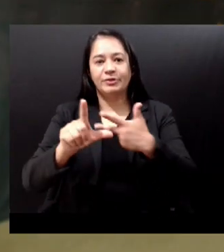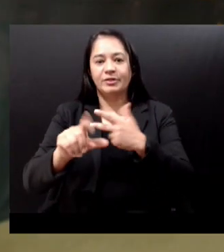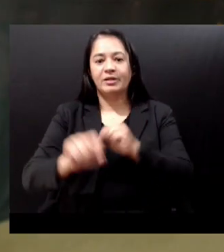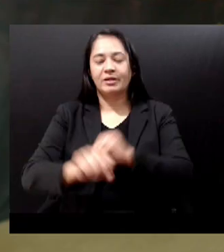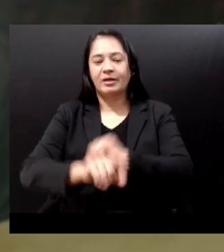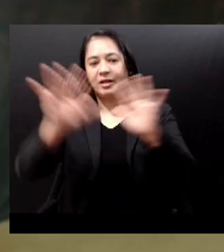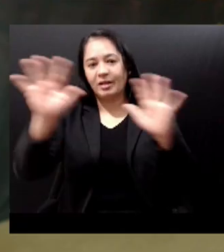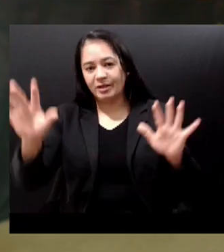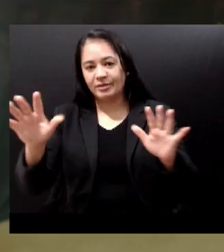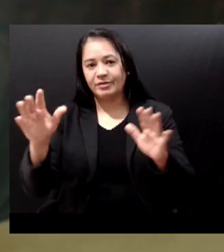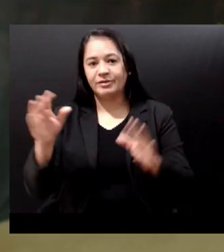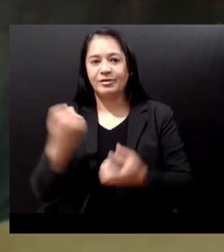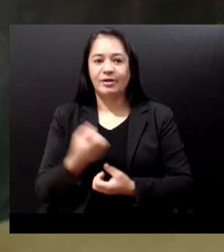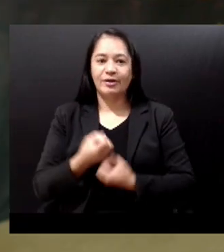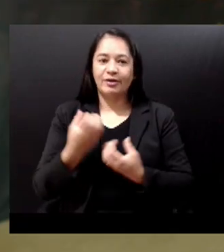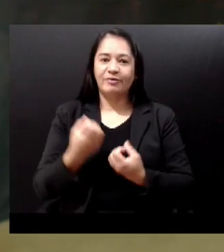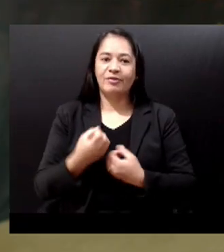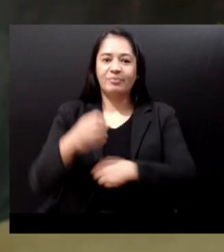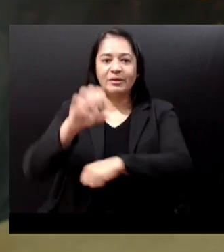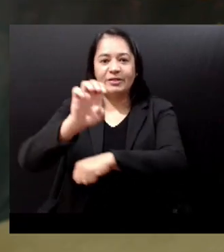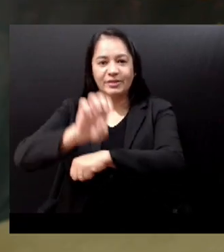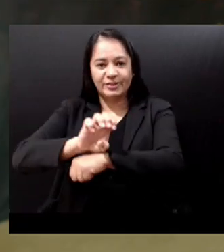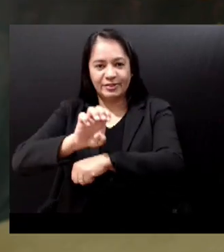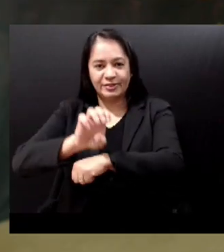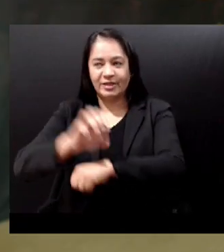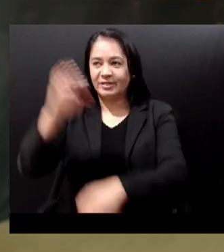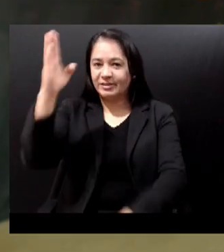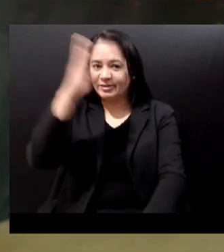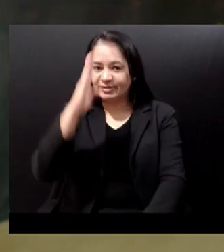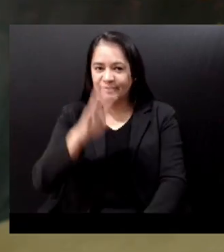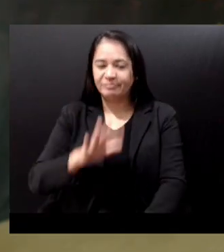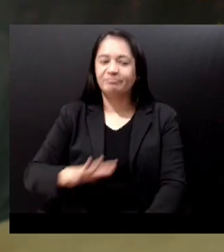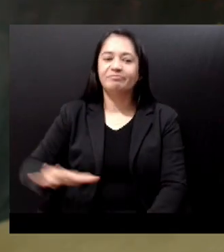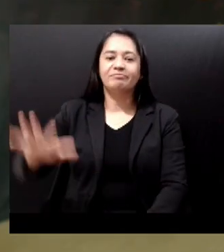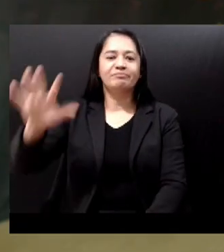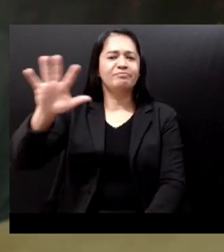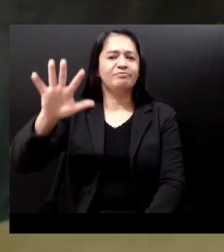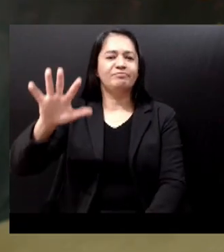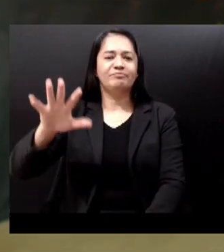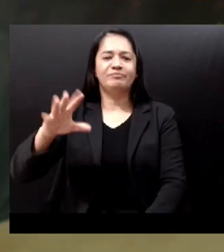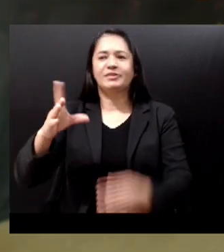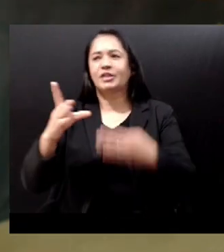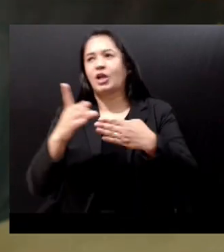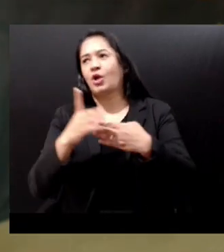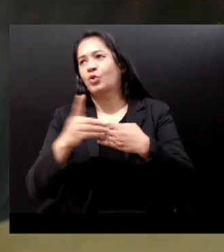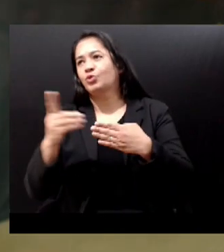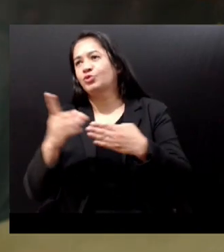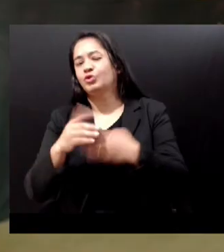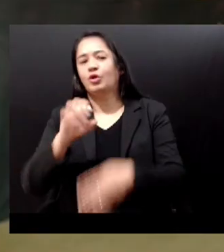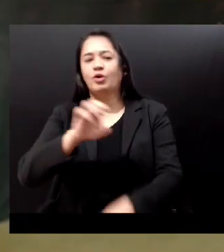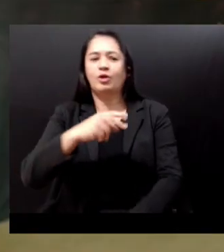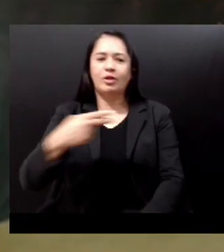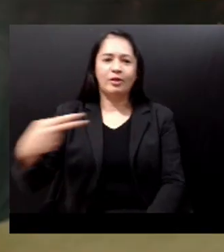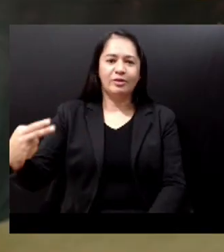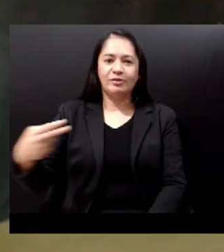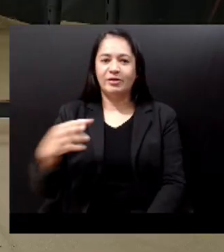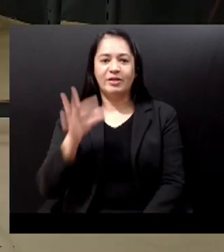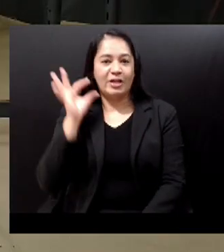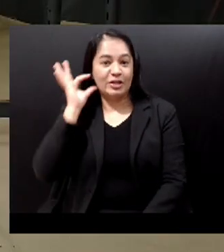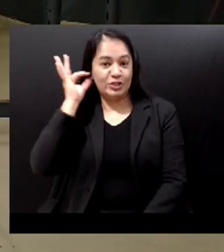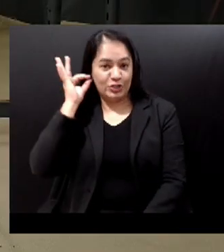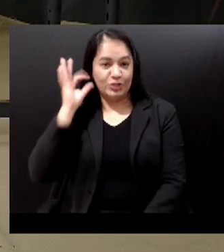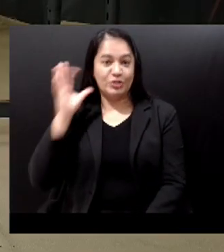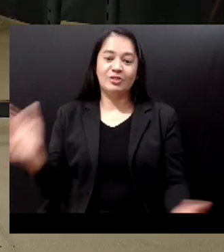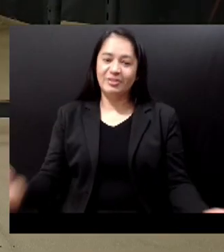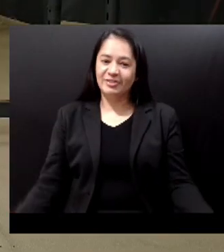informações estaduais, informações nacionais, a cotação do dólar, do euro. A Ira é chique, gente, é isso. Daqui a pouquinho ela tá com